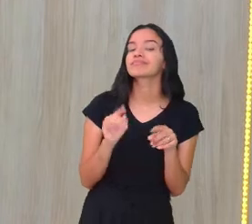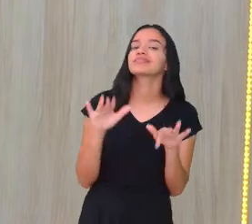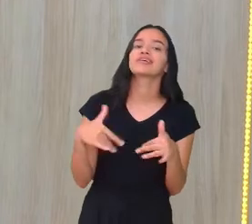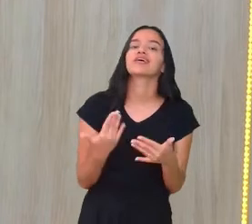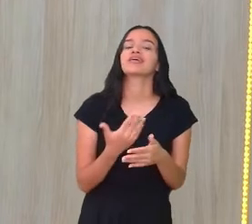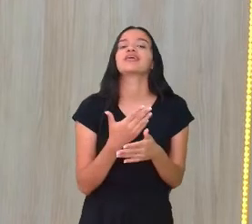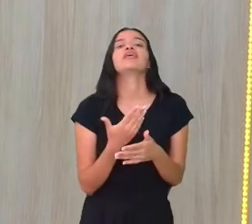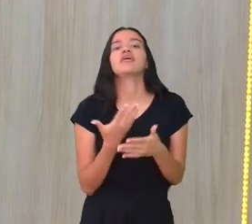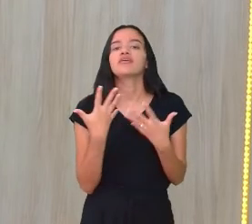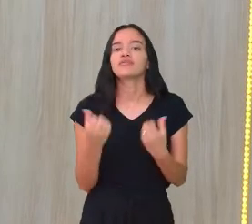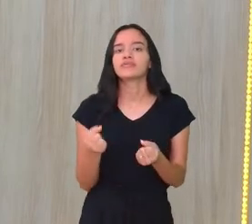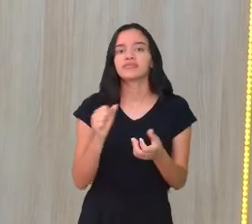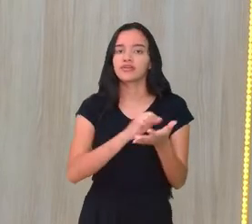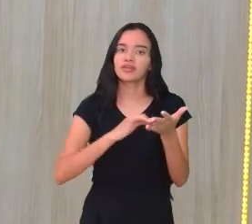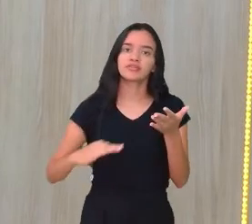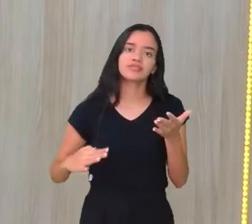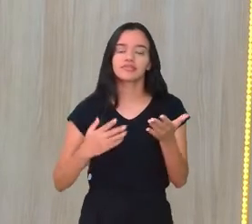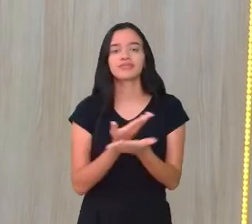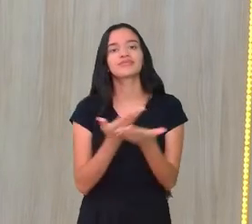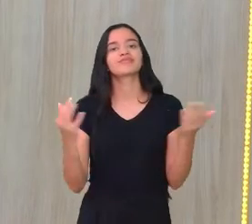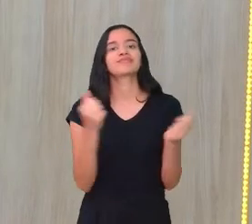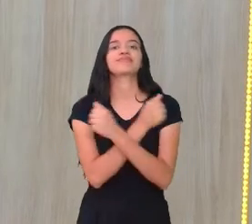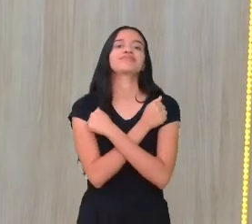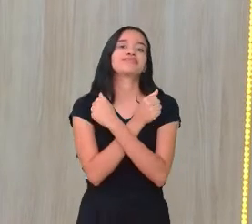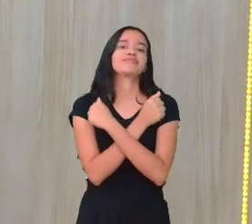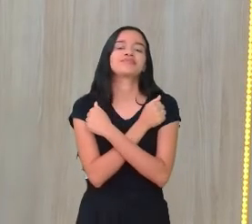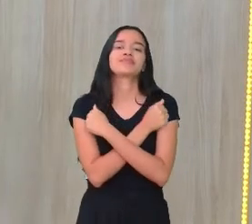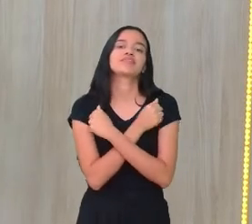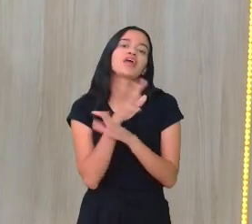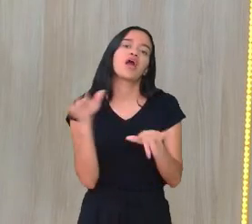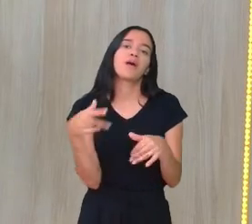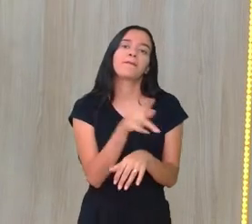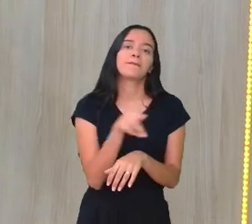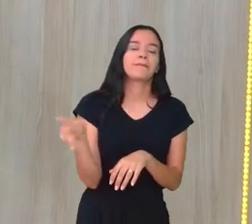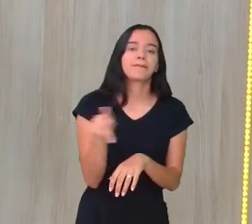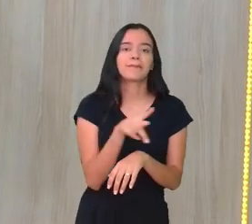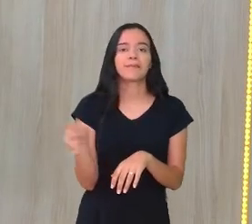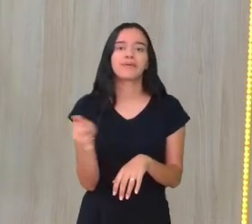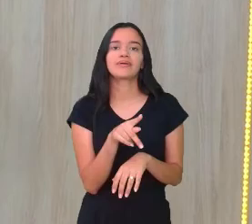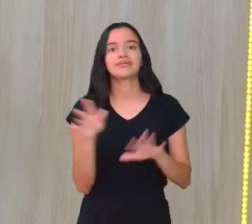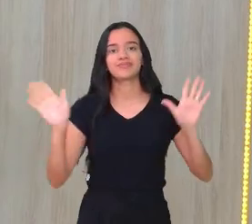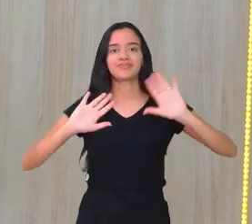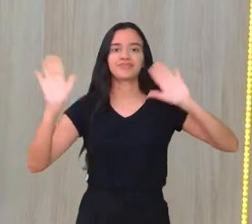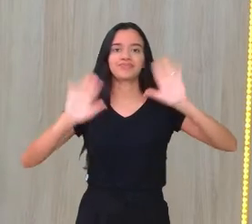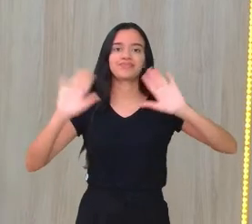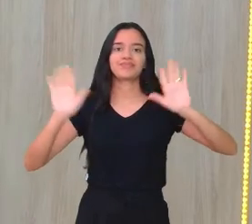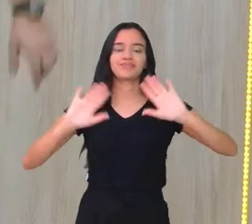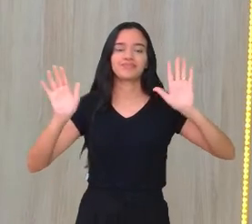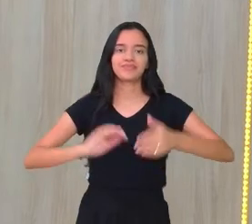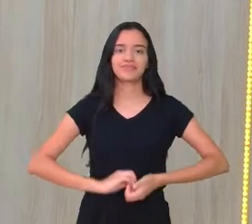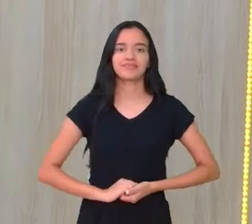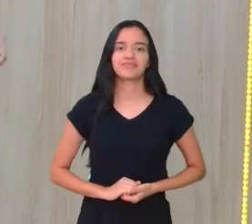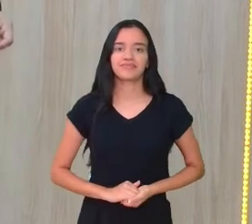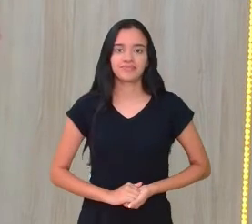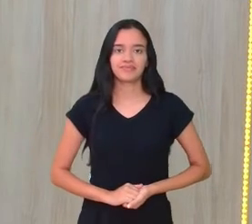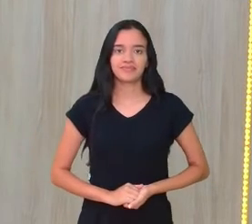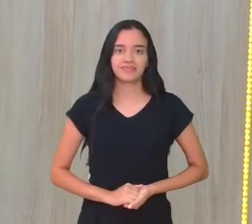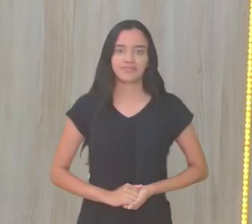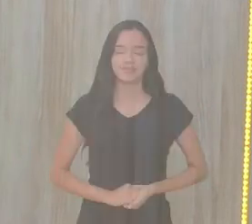escola. Então, deixa essa tarefinha com vocês. Um abraço aos professores e professoras. Até o futuro. Tchau, tchau.